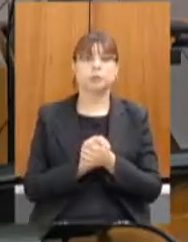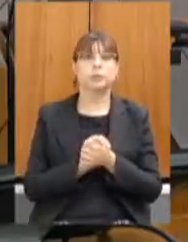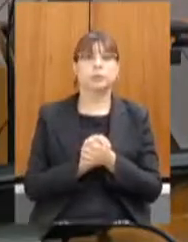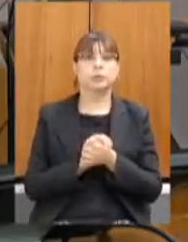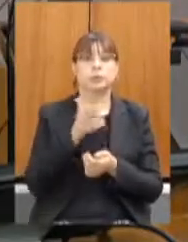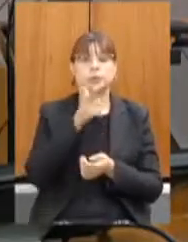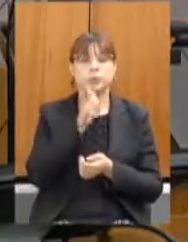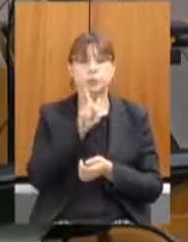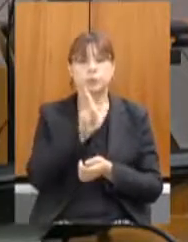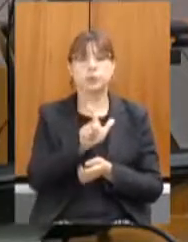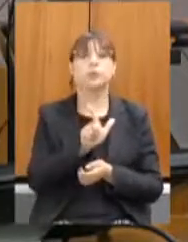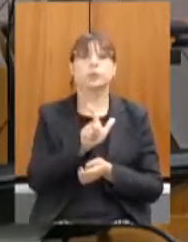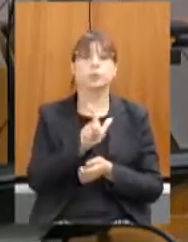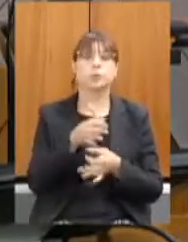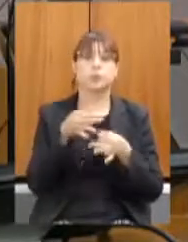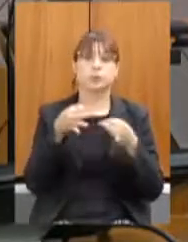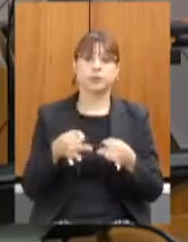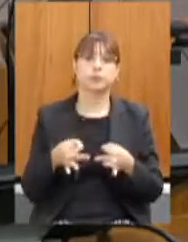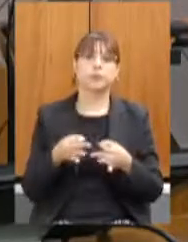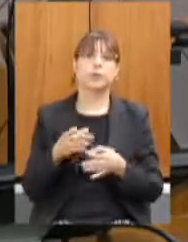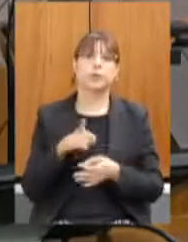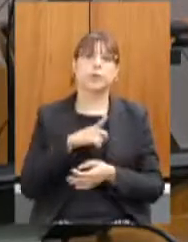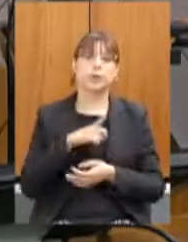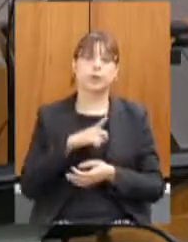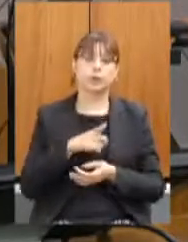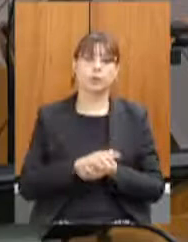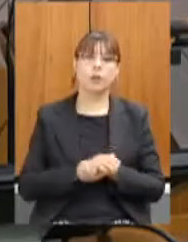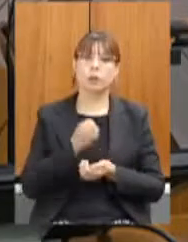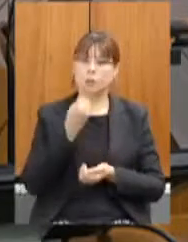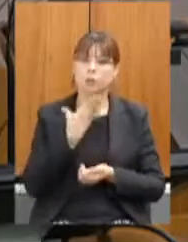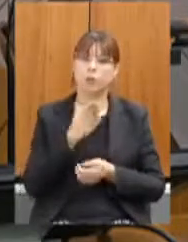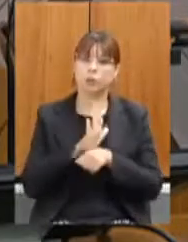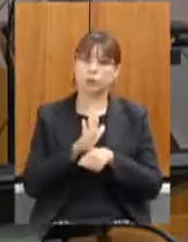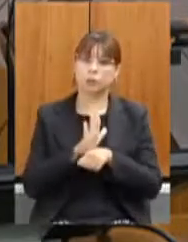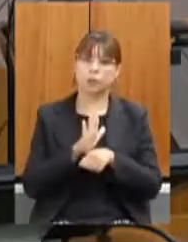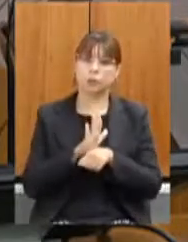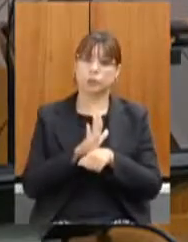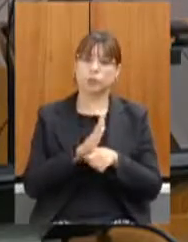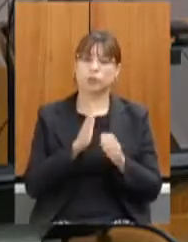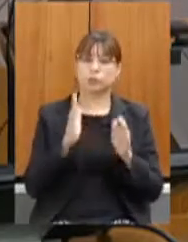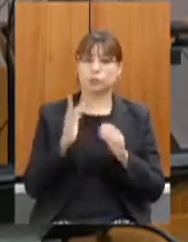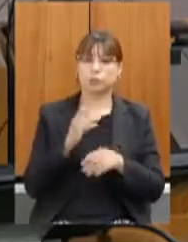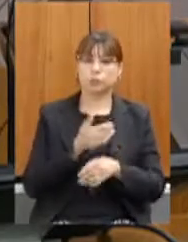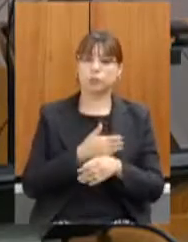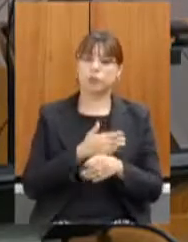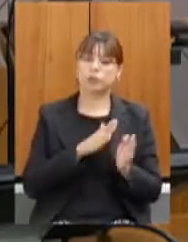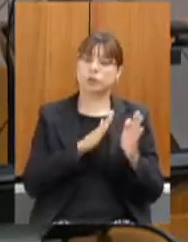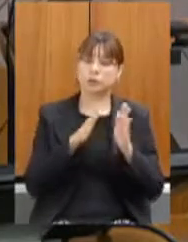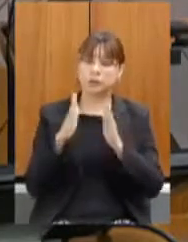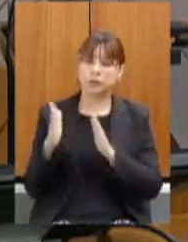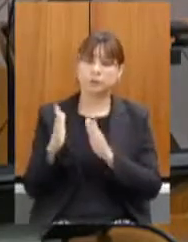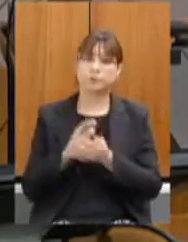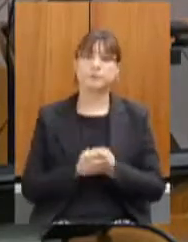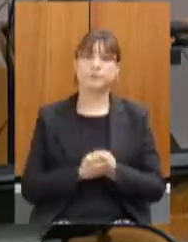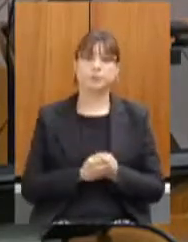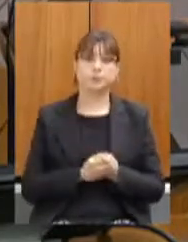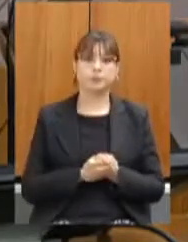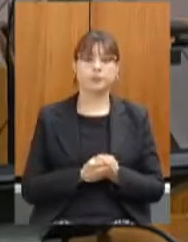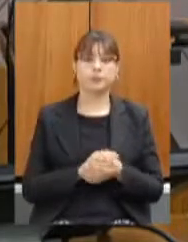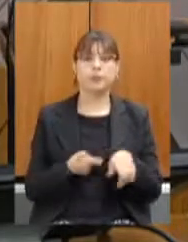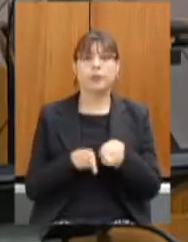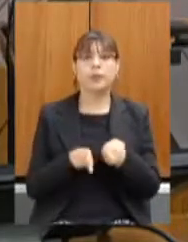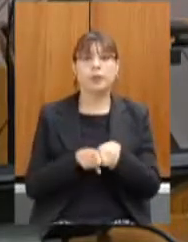e isso se mostrou muito benéfica ao longo do tempo indicamos a suspensão de cirurgias eletivas para